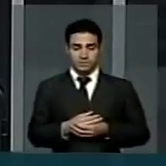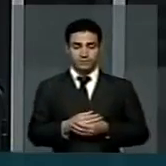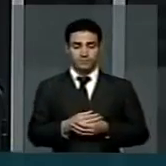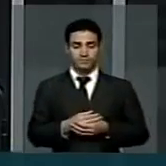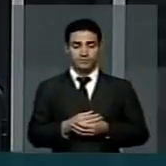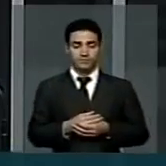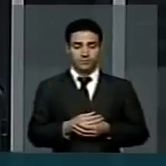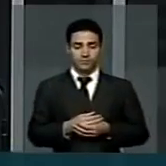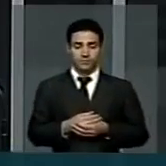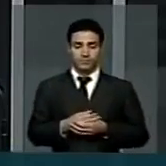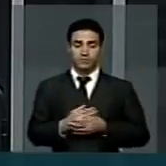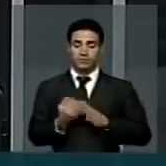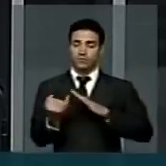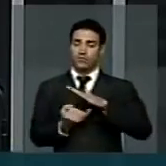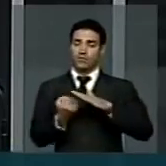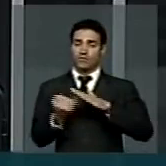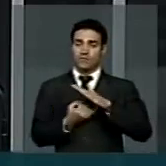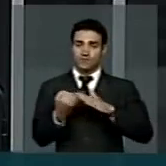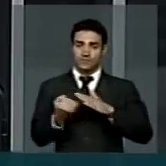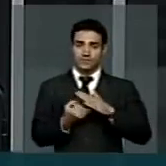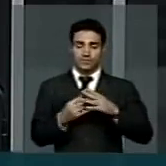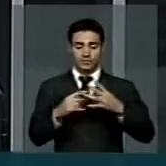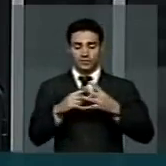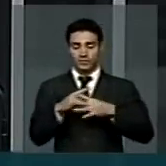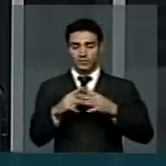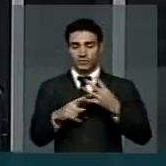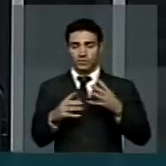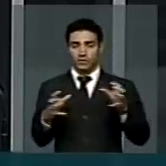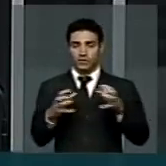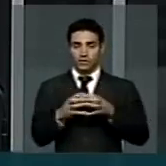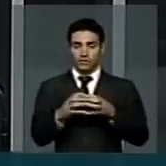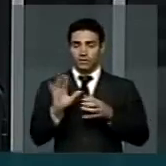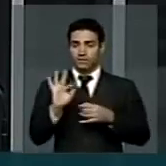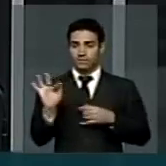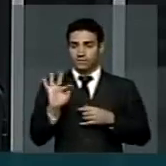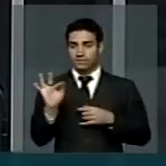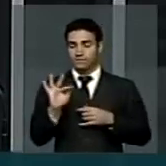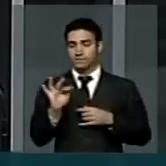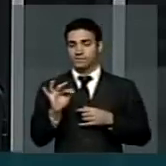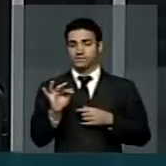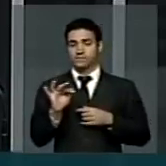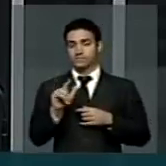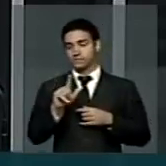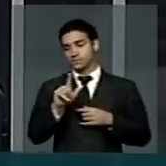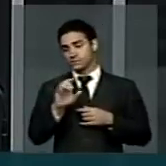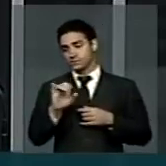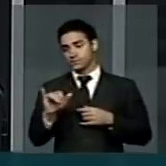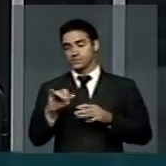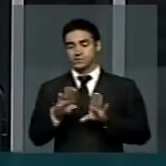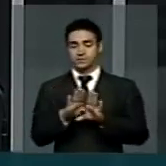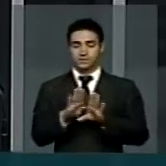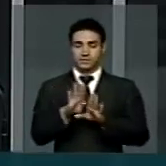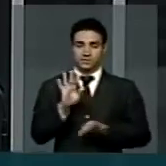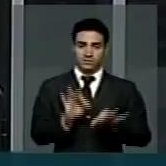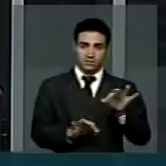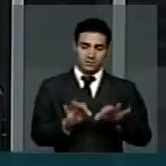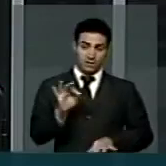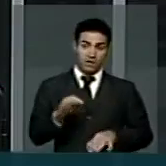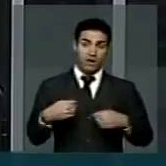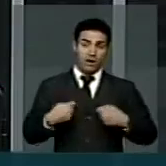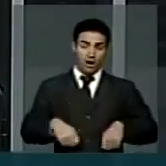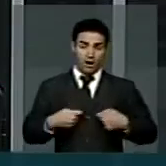das instituições nas 3 esferas de poder da Federação, Executivo, Legislativo e Judiciário deve